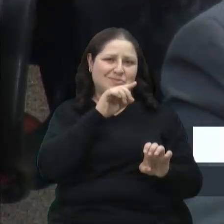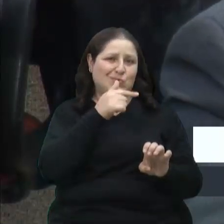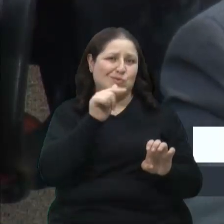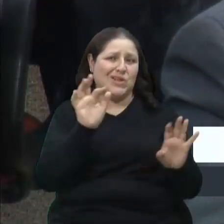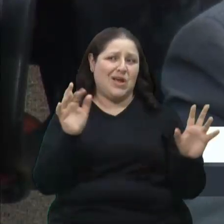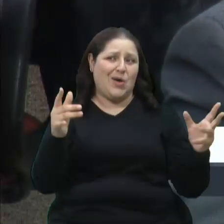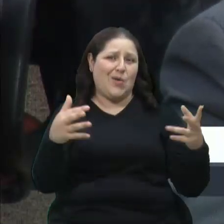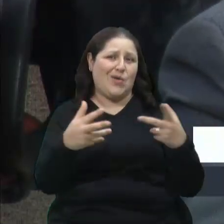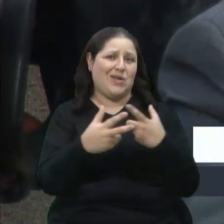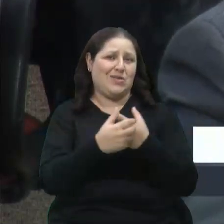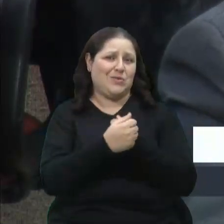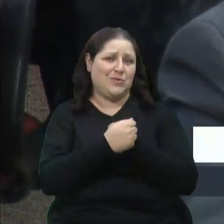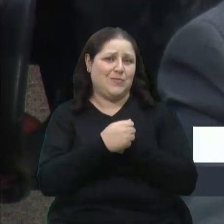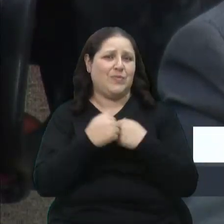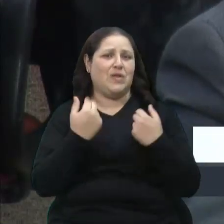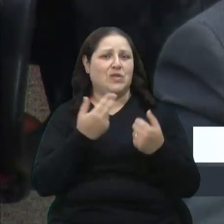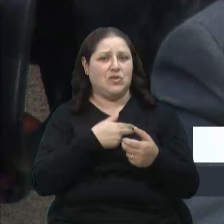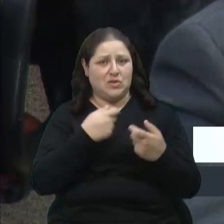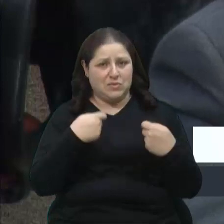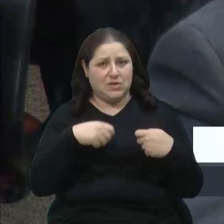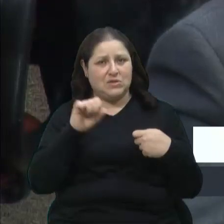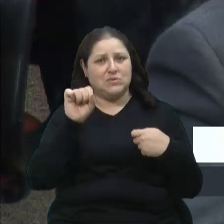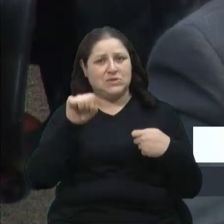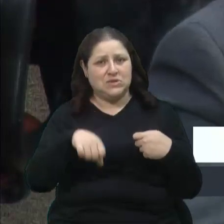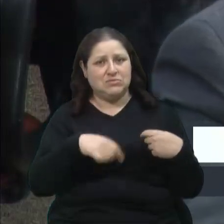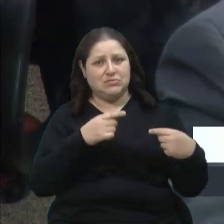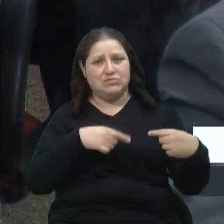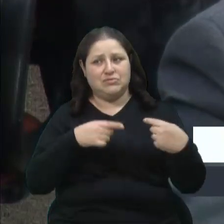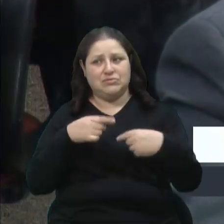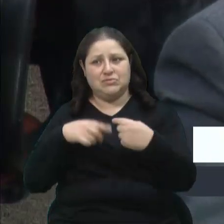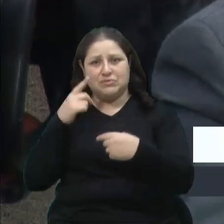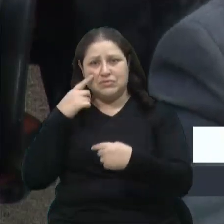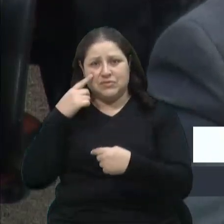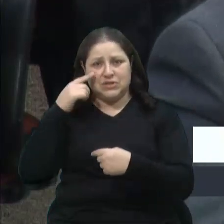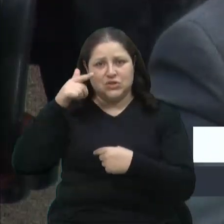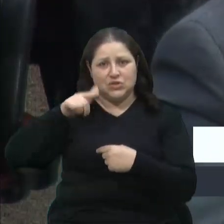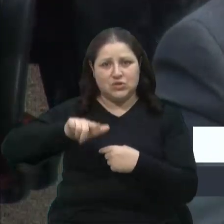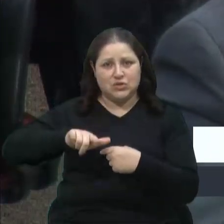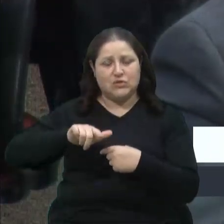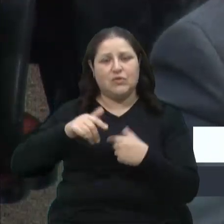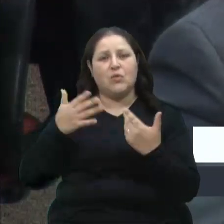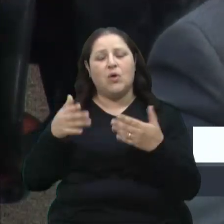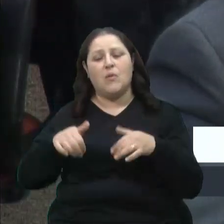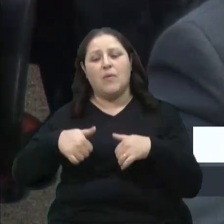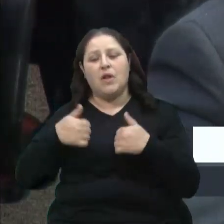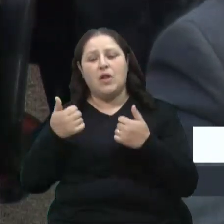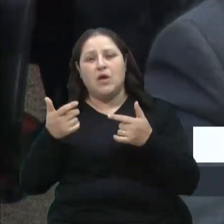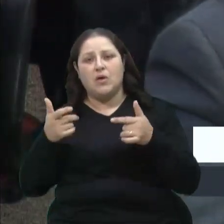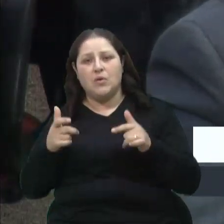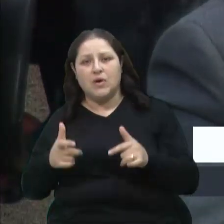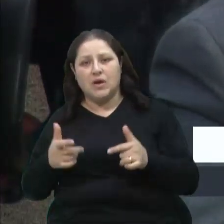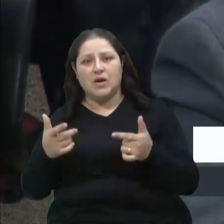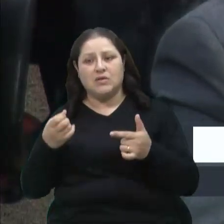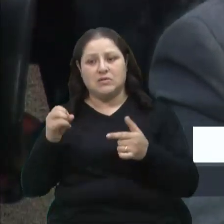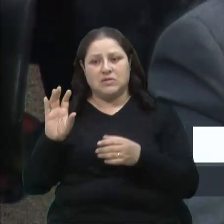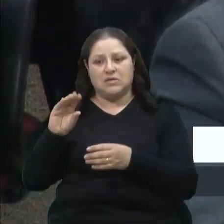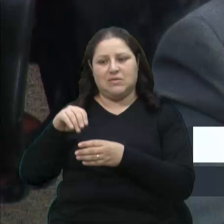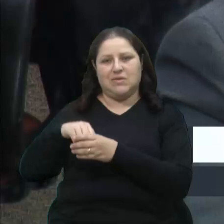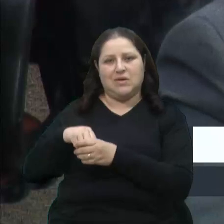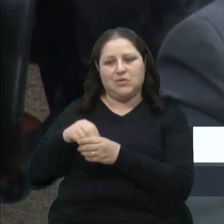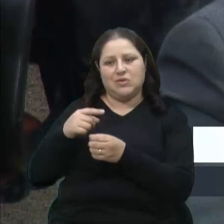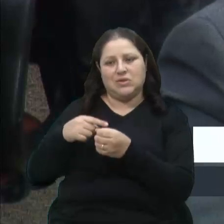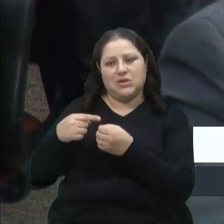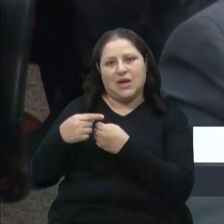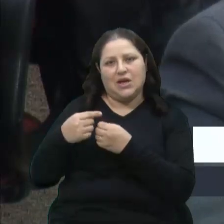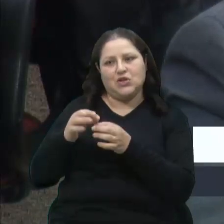né? Então a gente precisa sim debater esse assunto, de repente rever, né, qual o melhor local, se está dentro. E eu